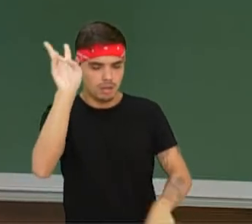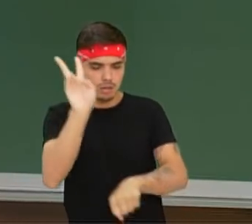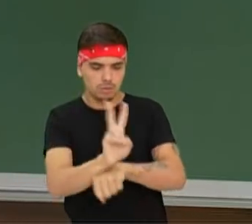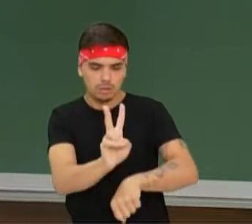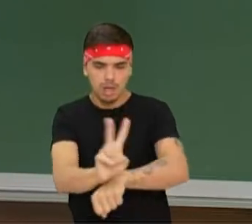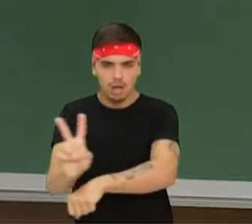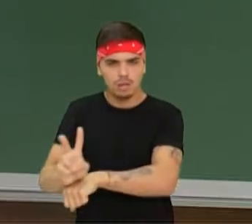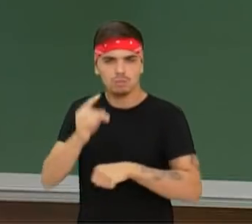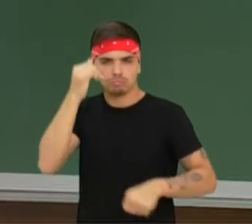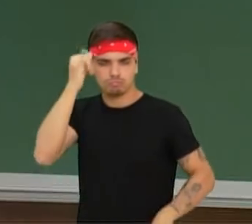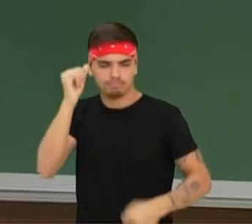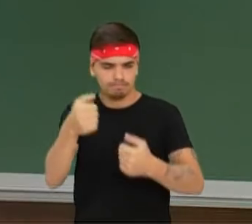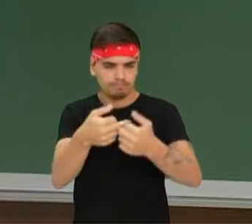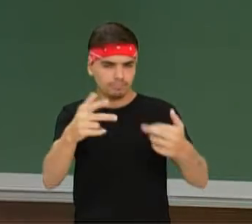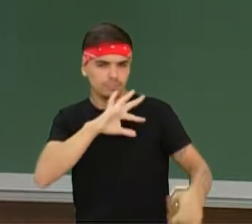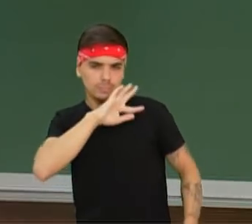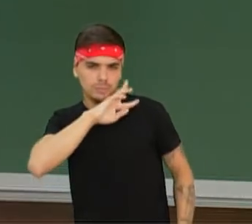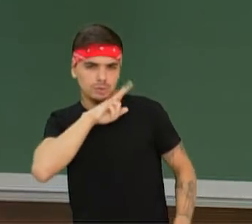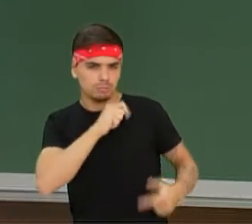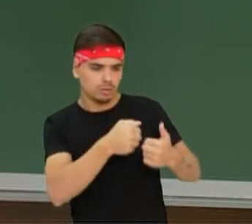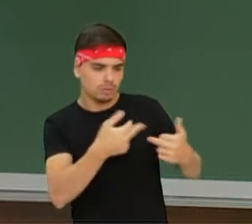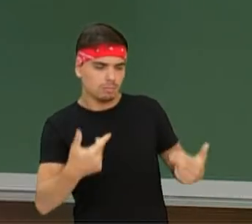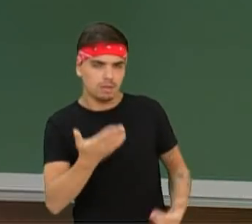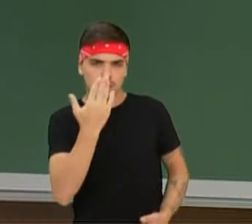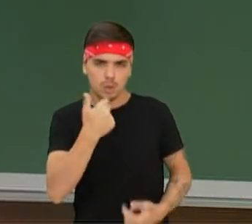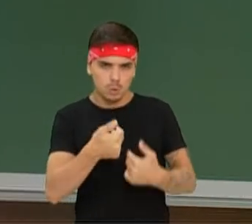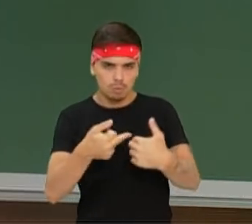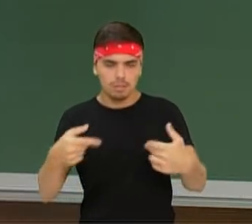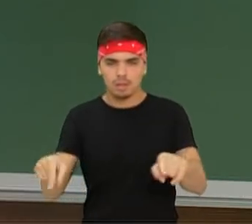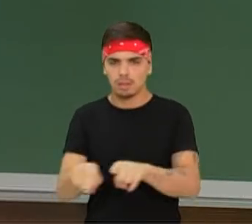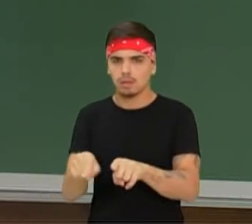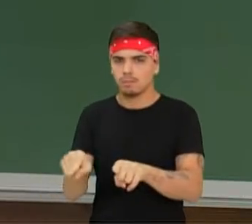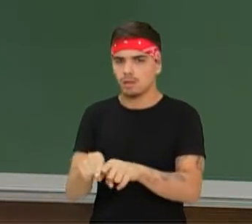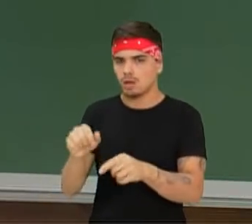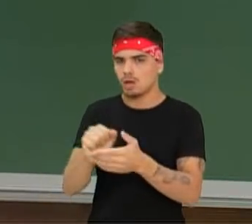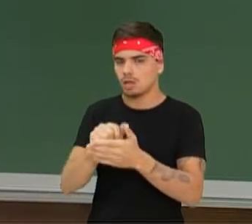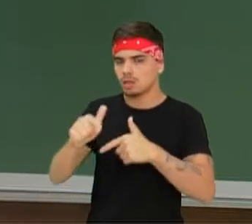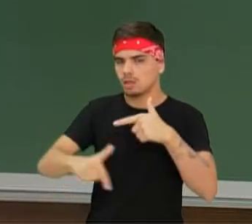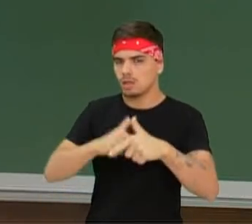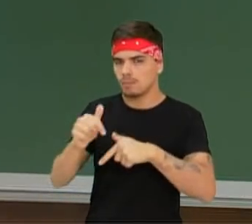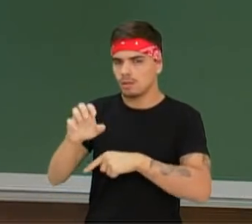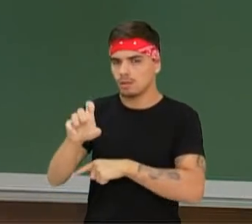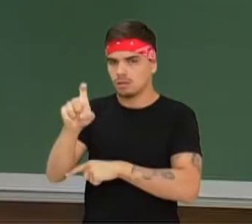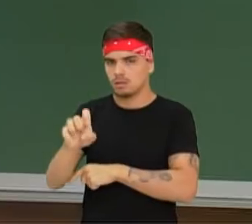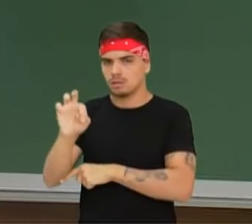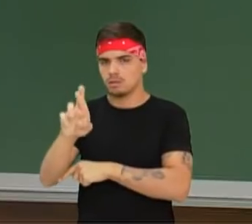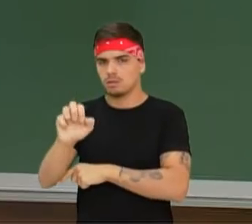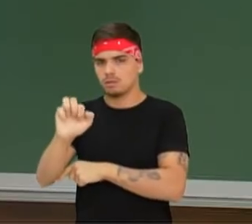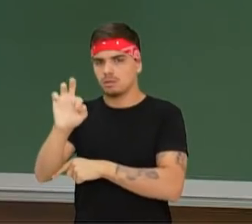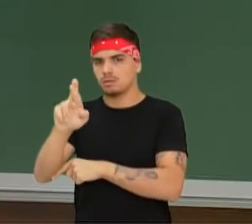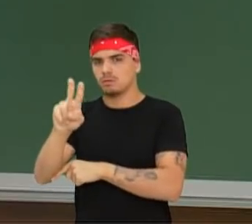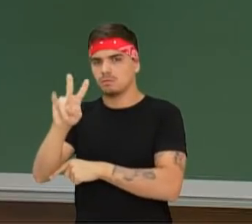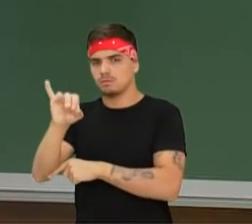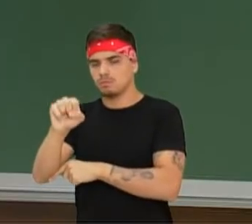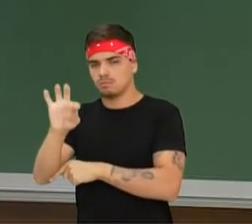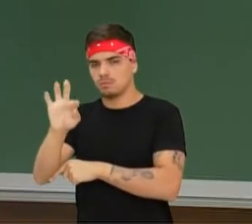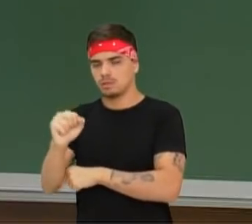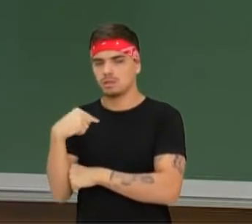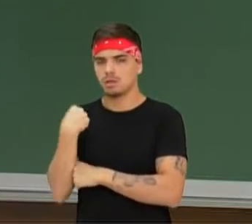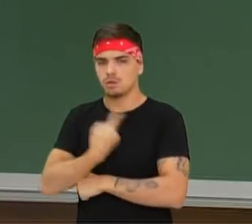de animais, né? Para consumo. E as atividades extrativistas são quando nós, seres